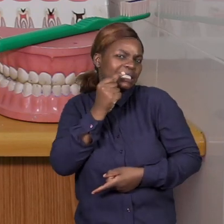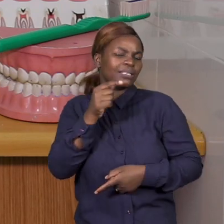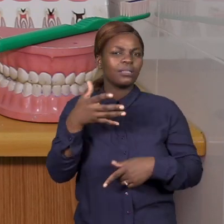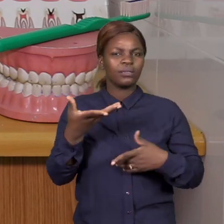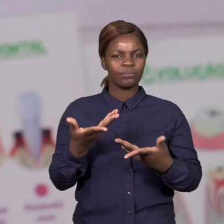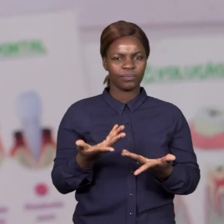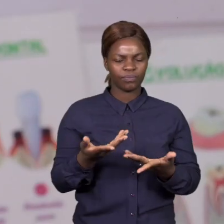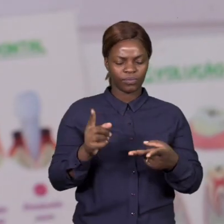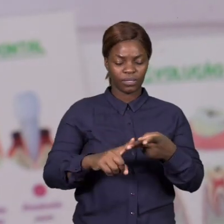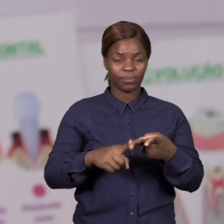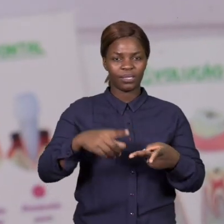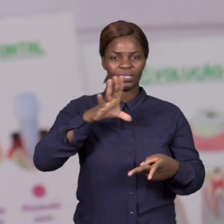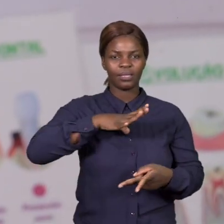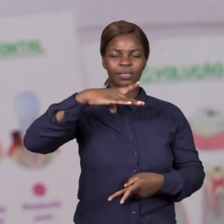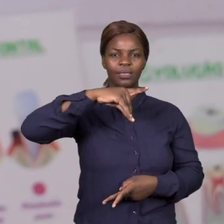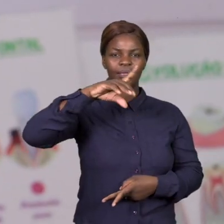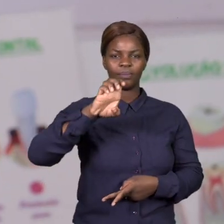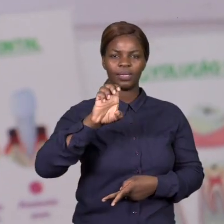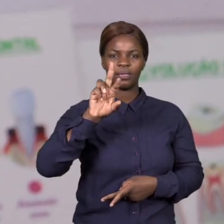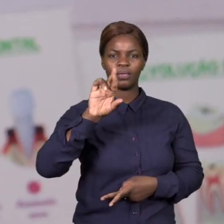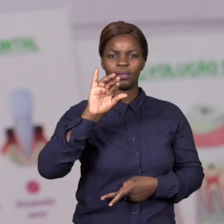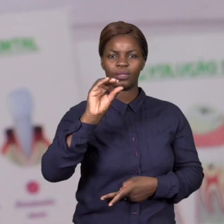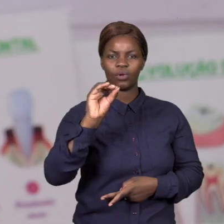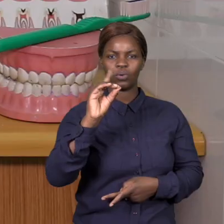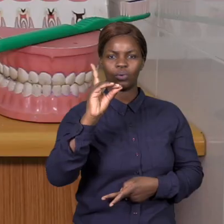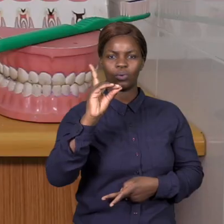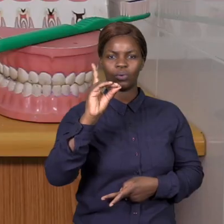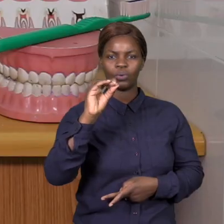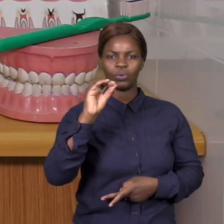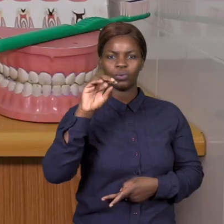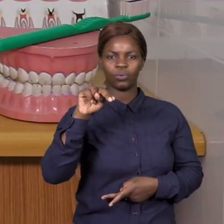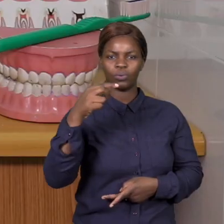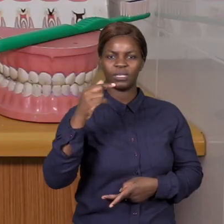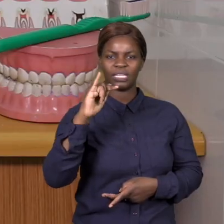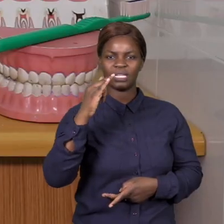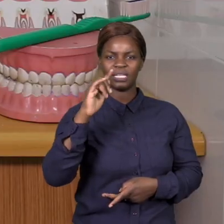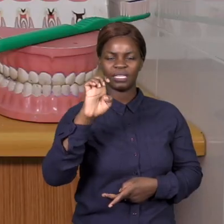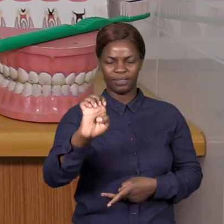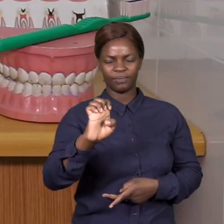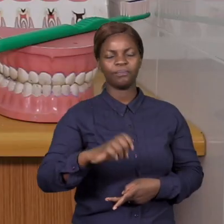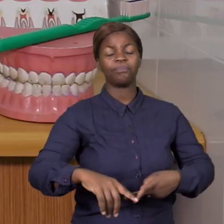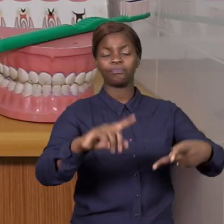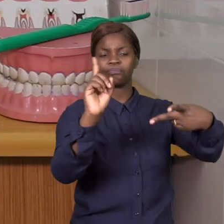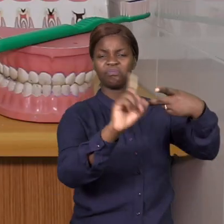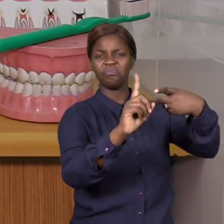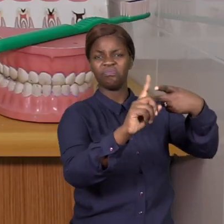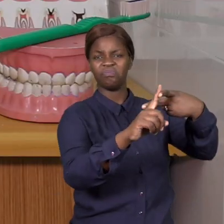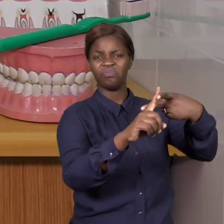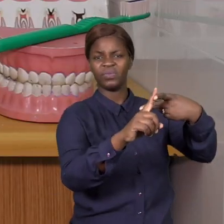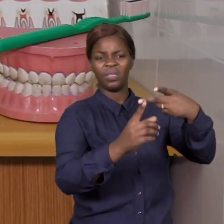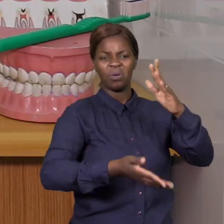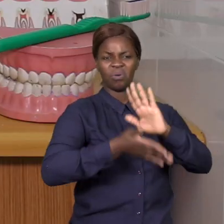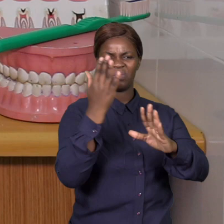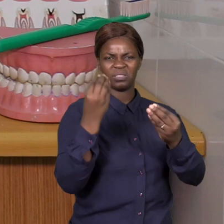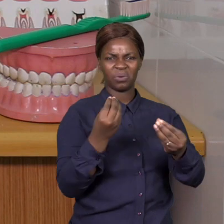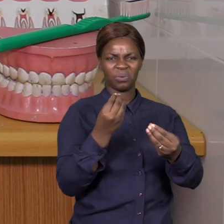dente, e temos as periodontites. As cáries dentárias muitas vezes começam com um